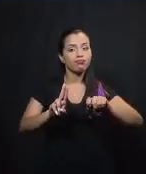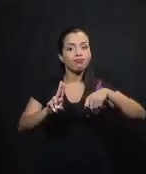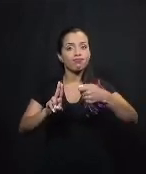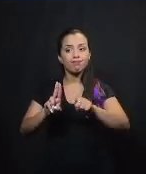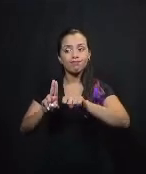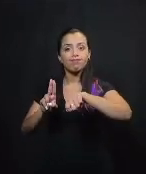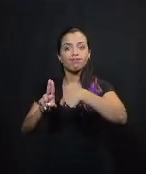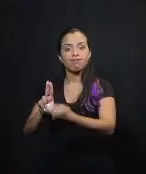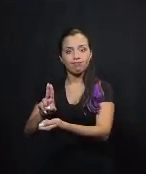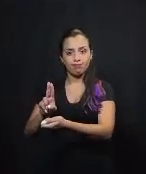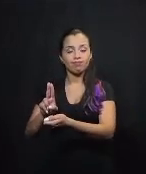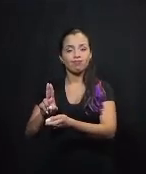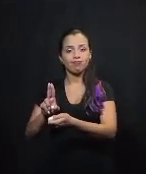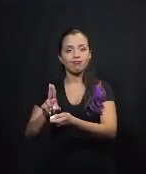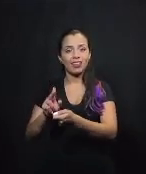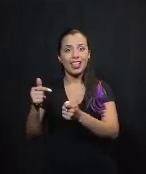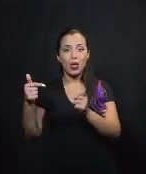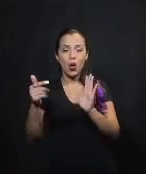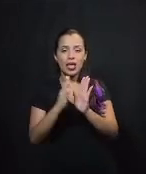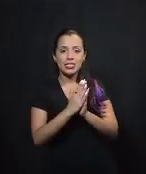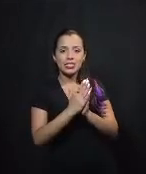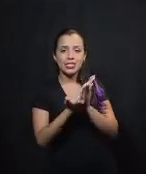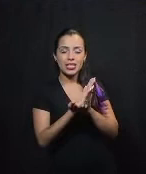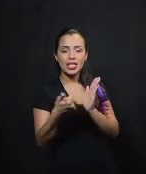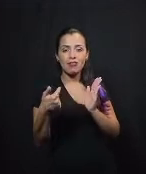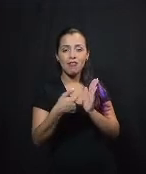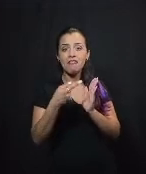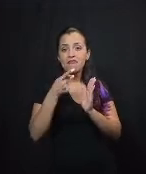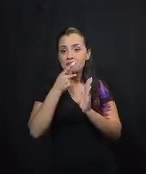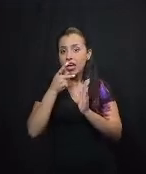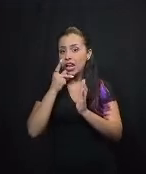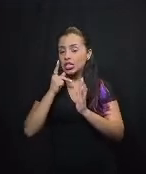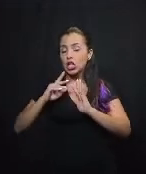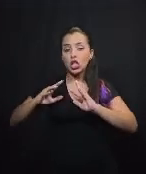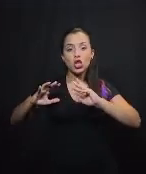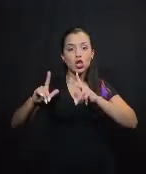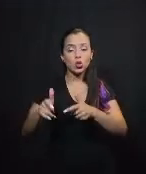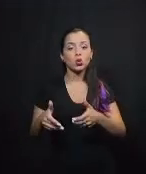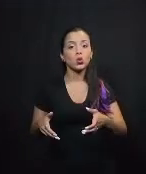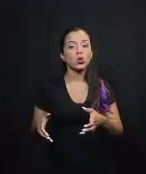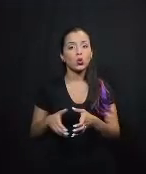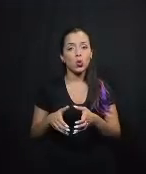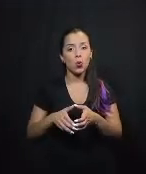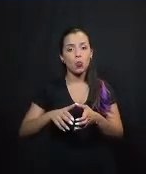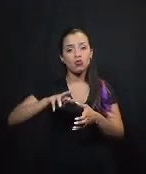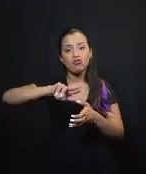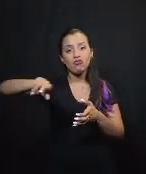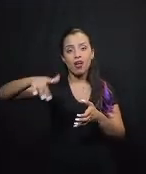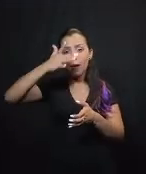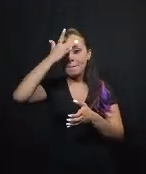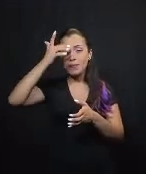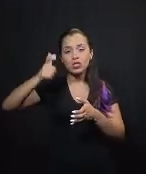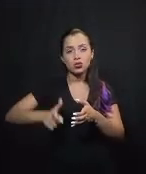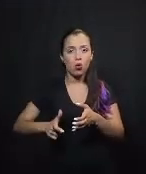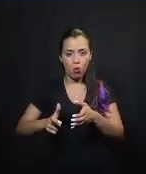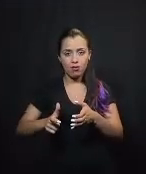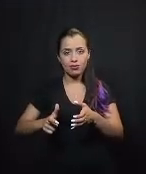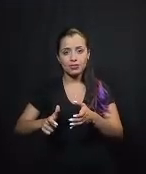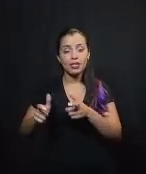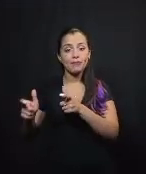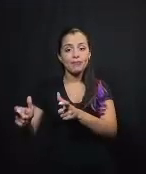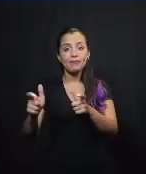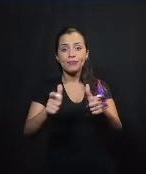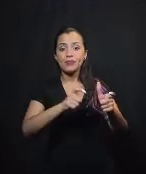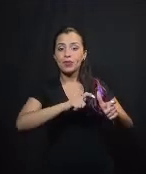evidencia toda uma rede de pessoas em diferentes lugares que foram capazes,